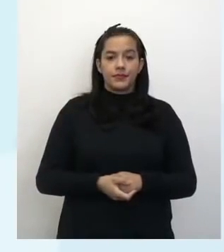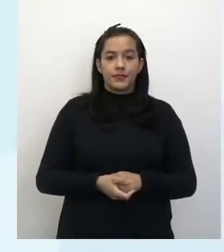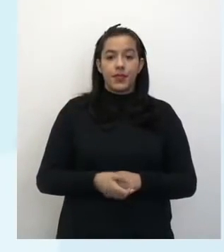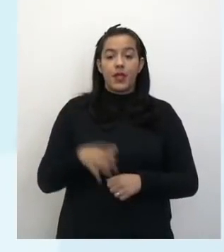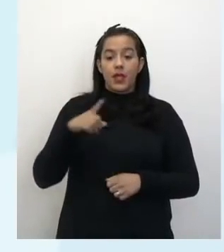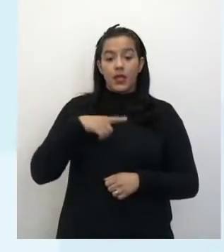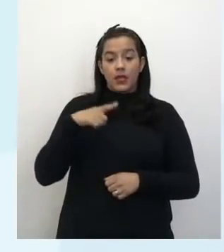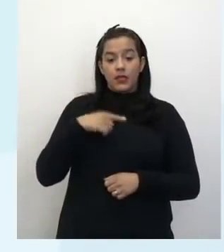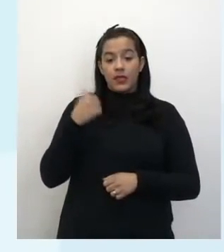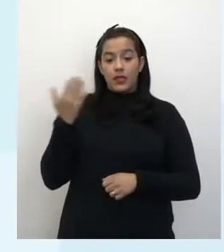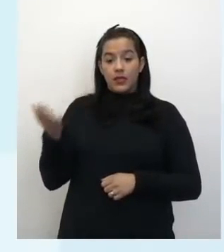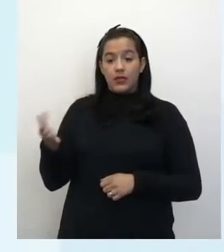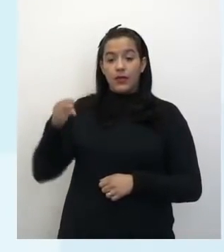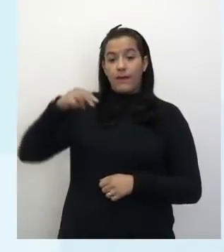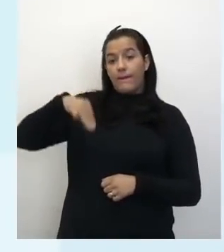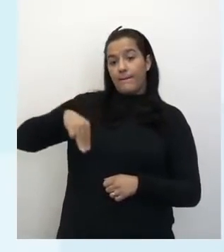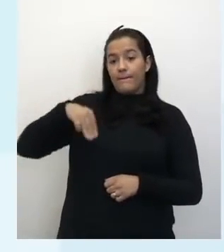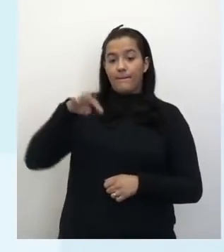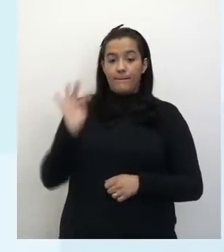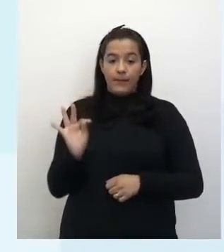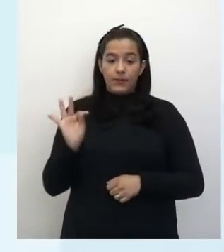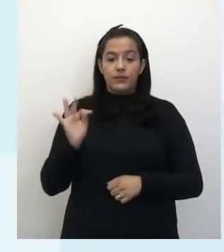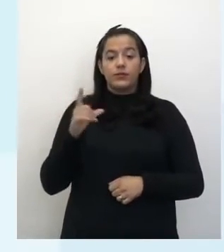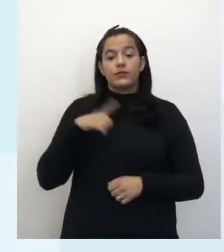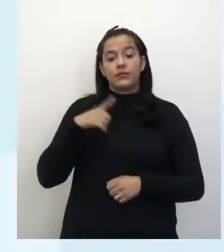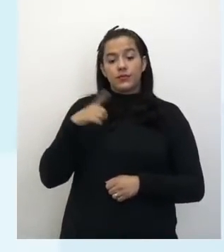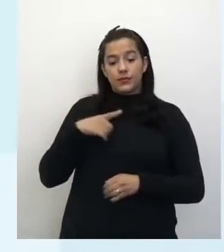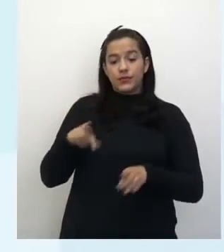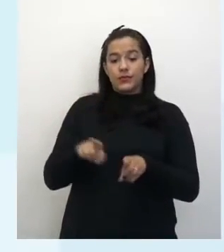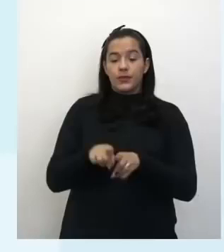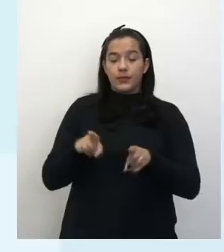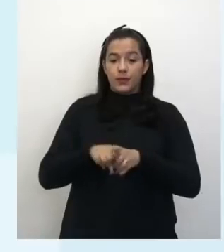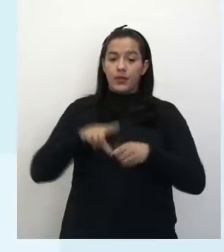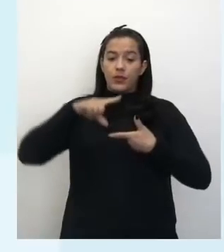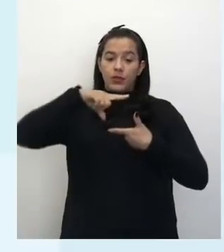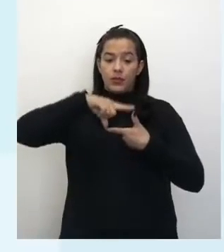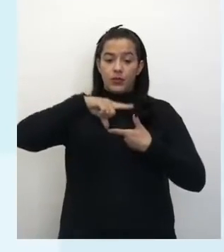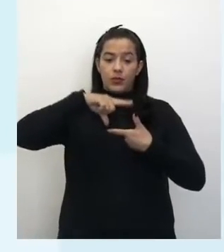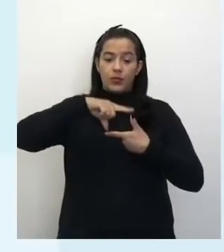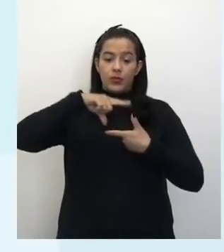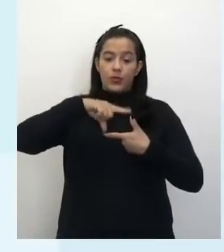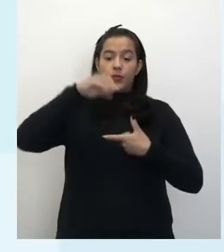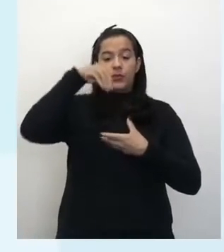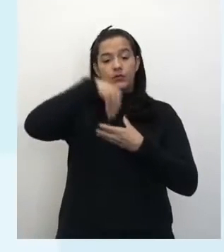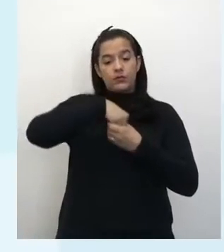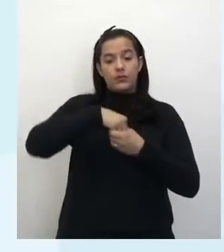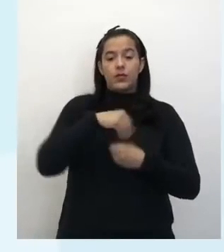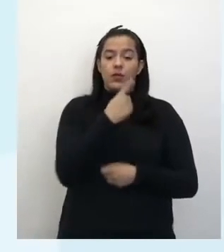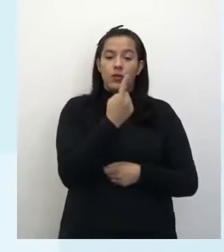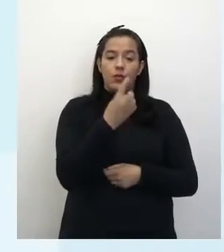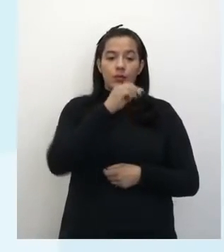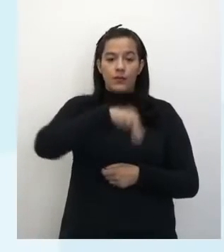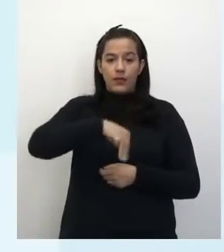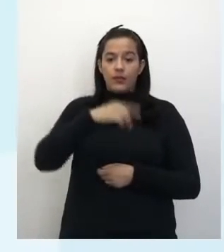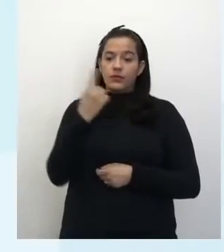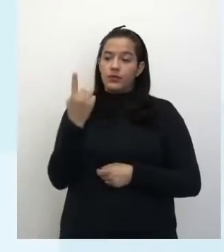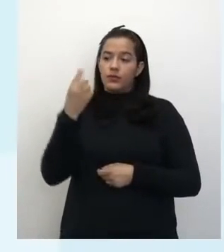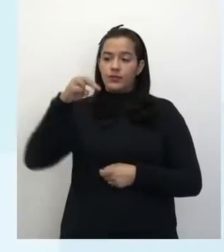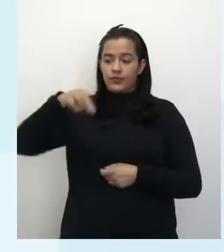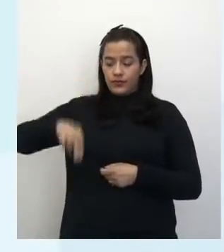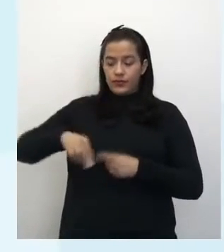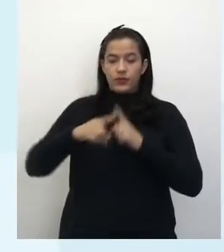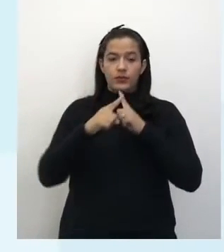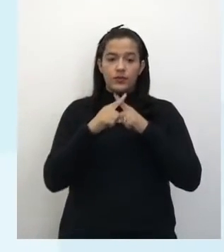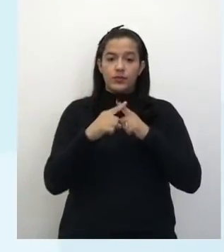No caso do metro quadrado, é aquele quadradinho que eu dancei dentro, né? 1 metro por 1 metro. Então, é 1 vezes 1, é